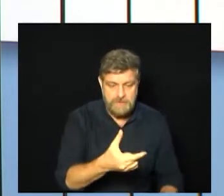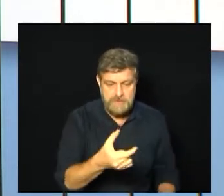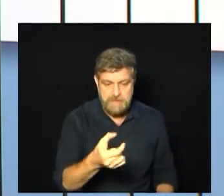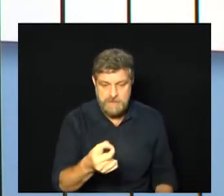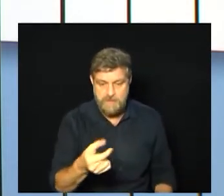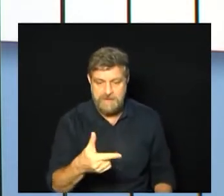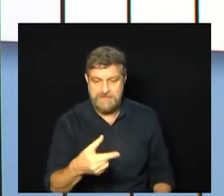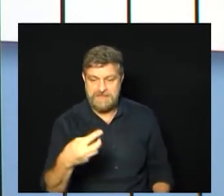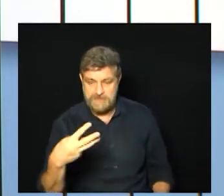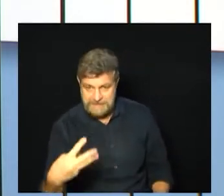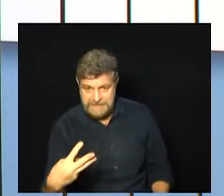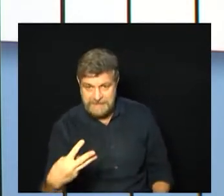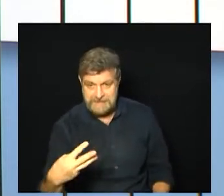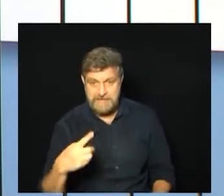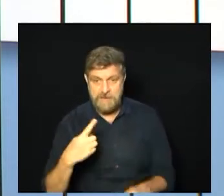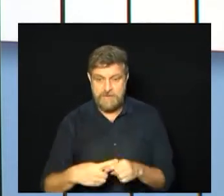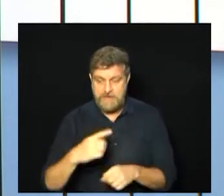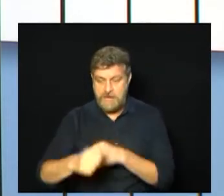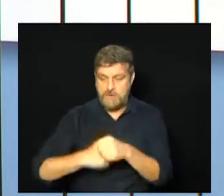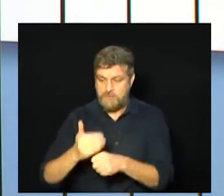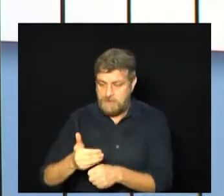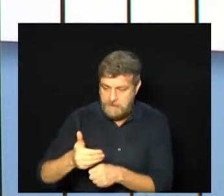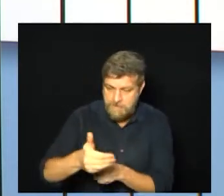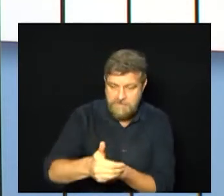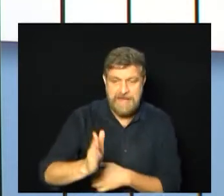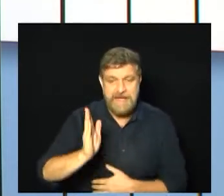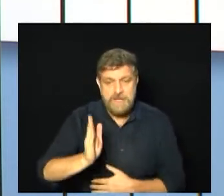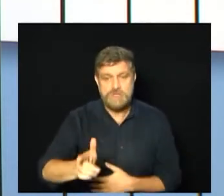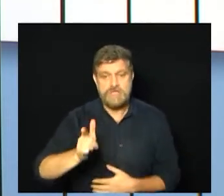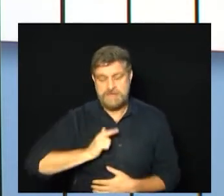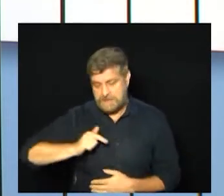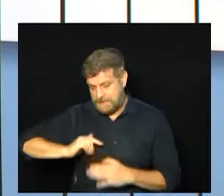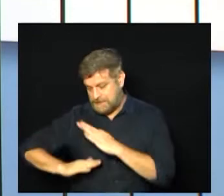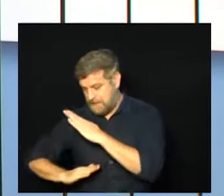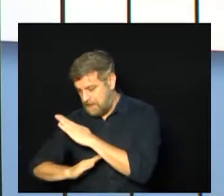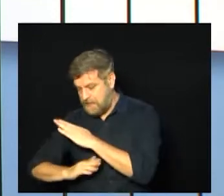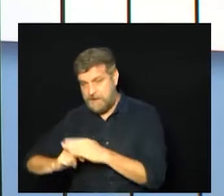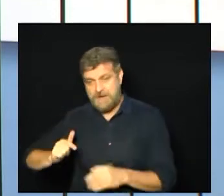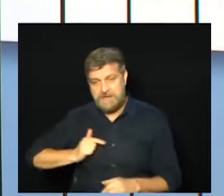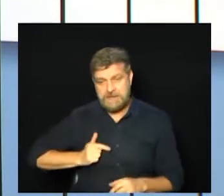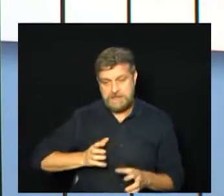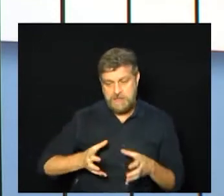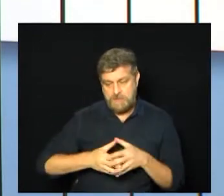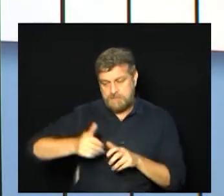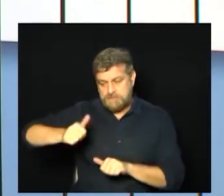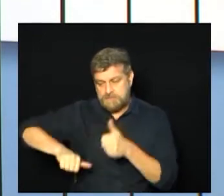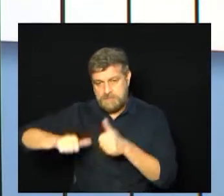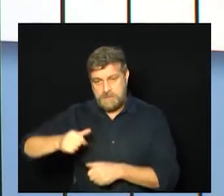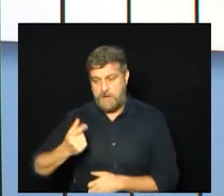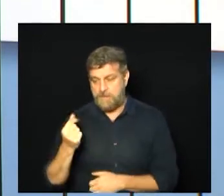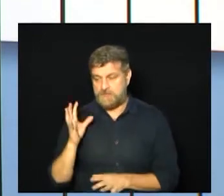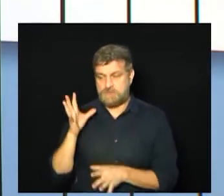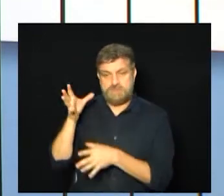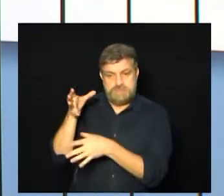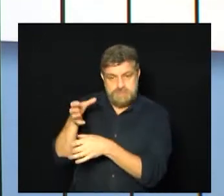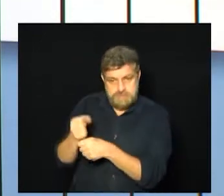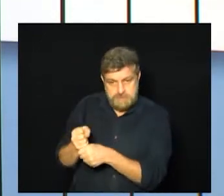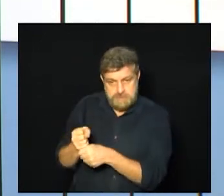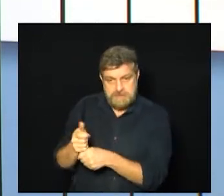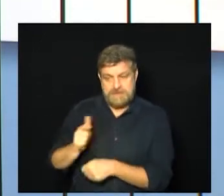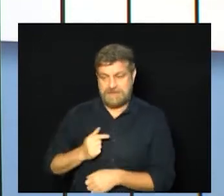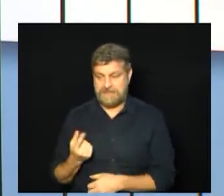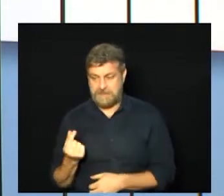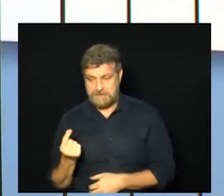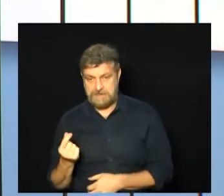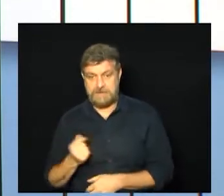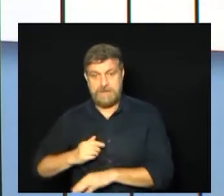2023, já que do ano que vem já está tramitando aqui na Câmara, já tem todos os valores fechados. Essa emenda é